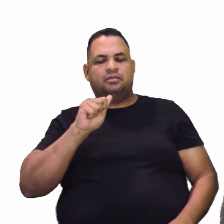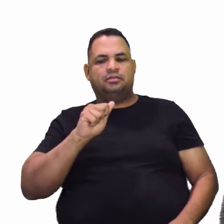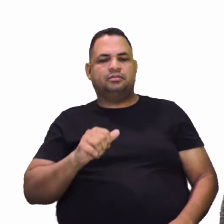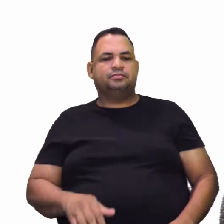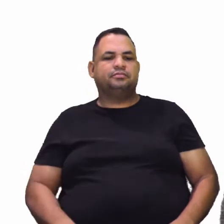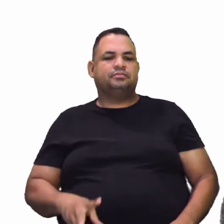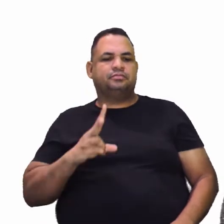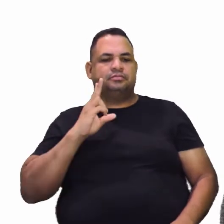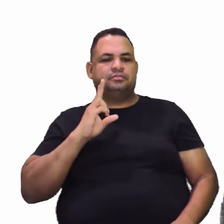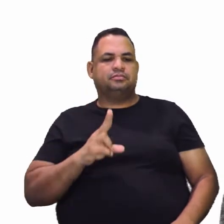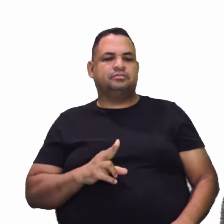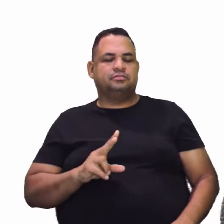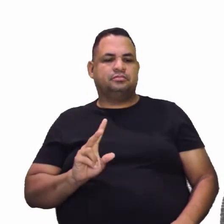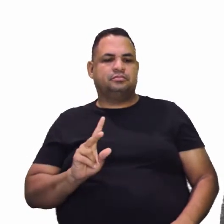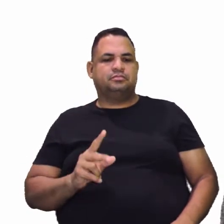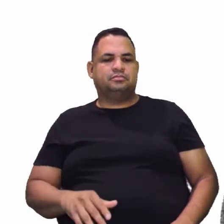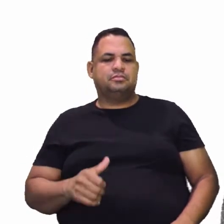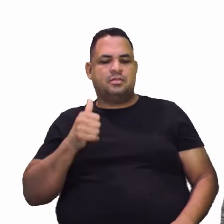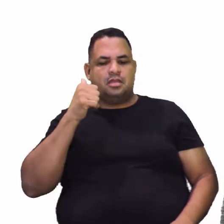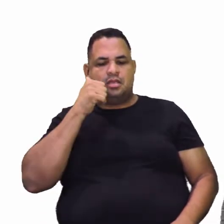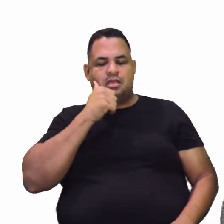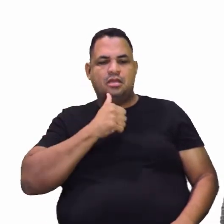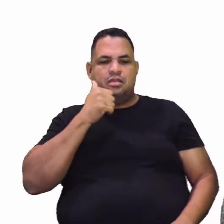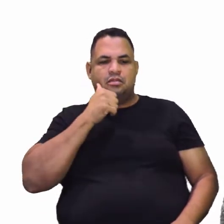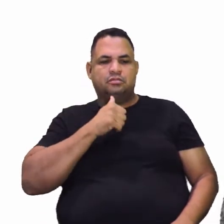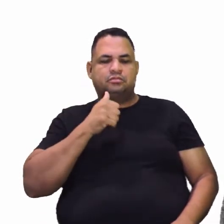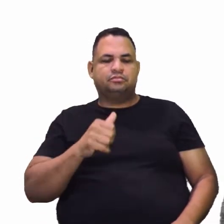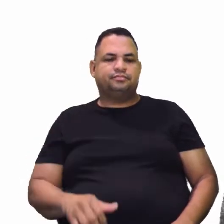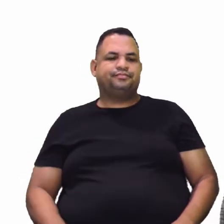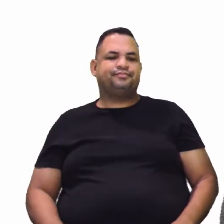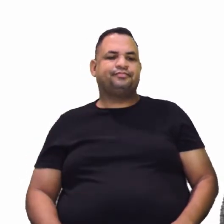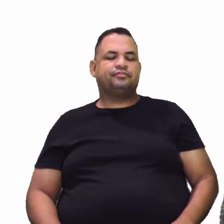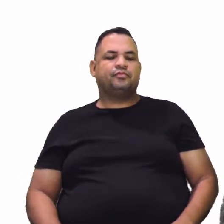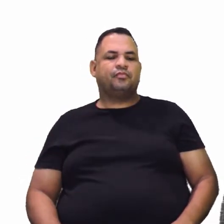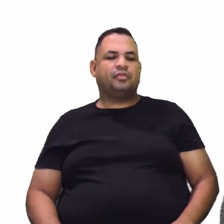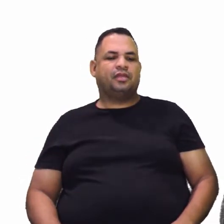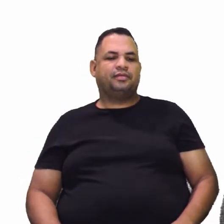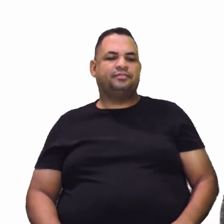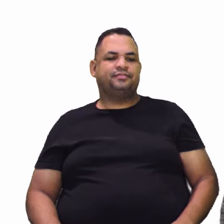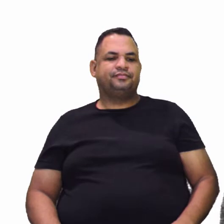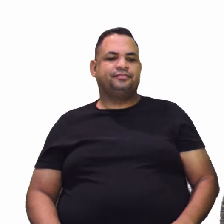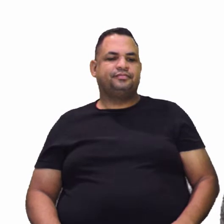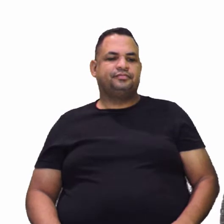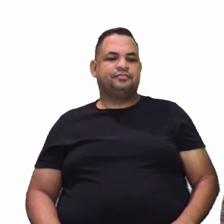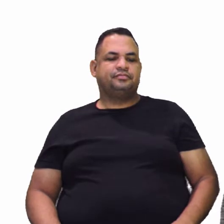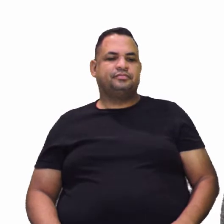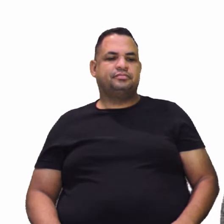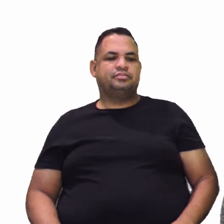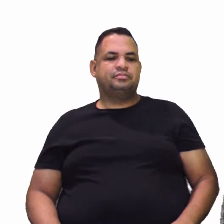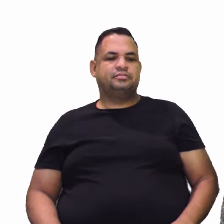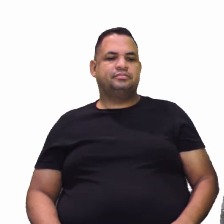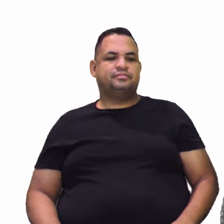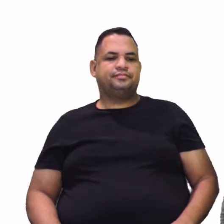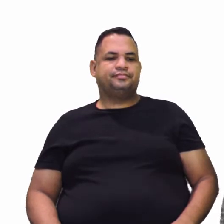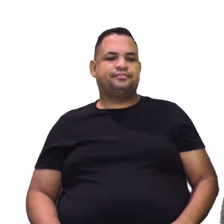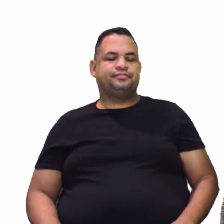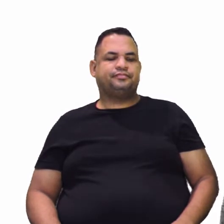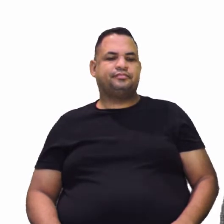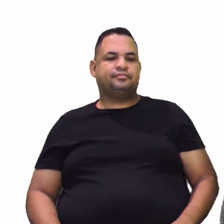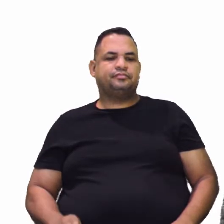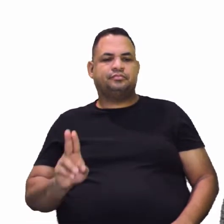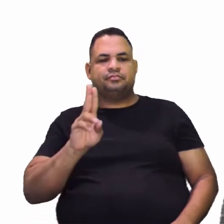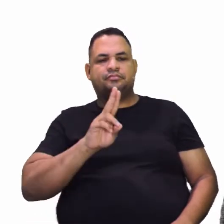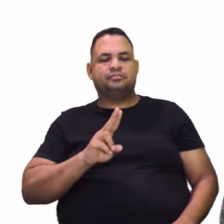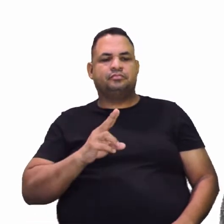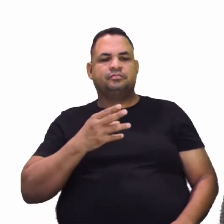mesma coisa que she. Ela. Does she, does Maria, dá na mesma. Aqui